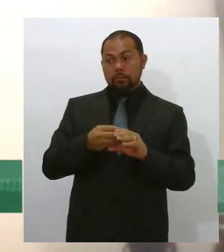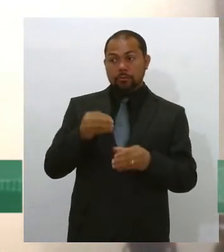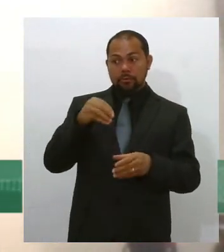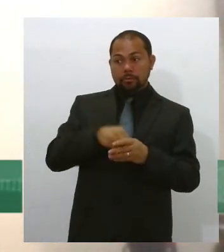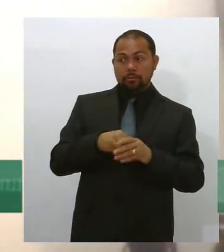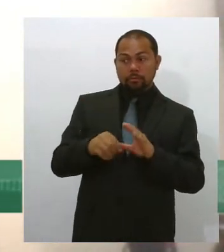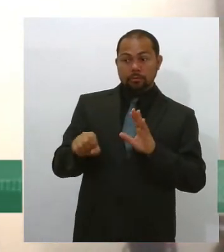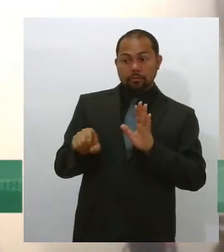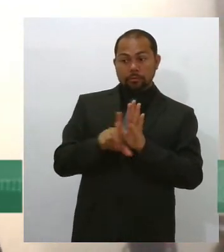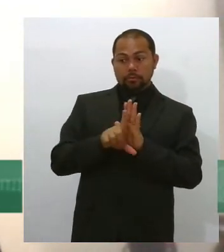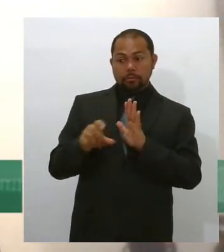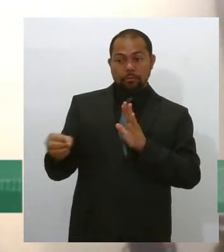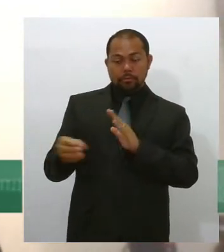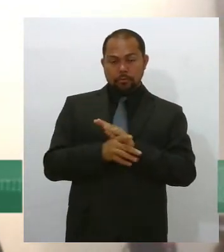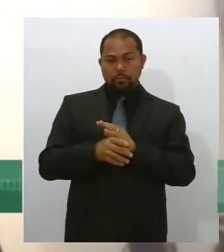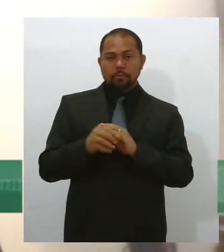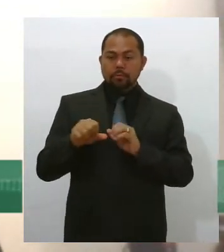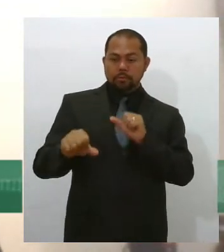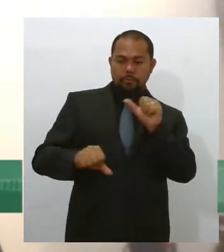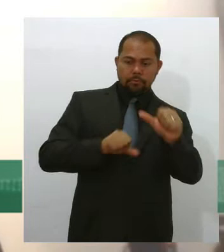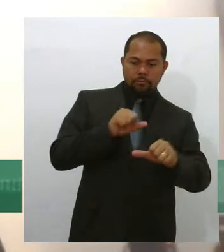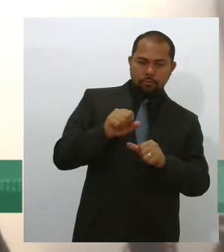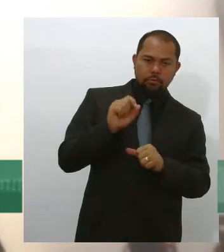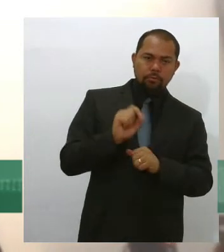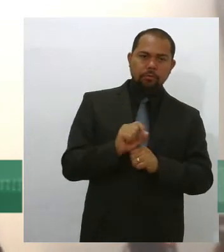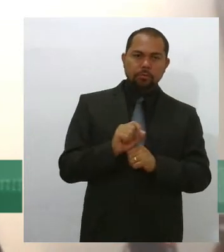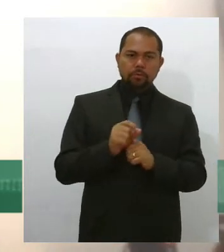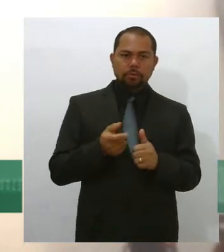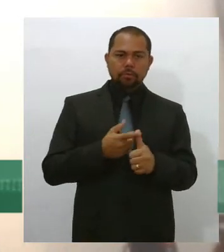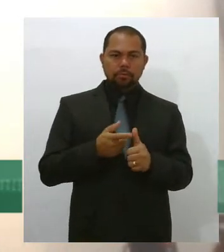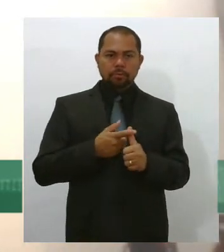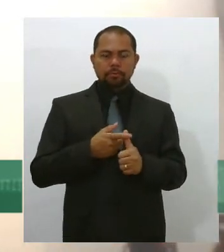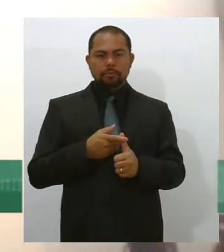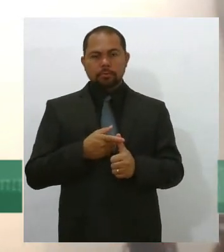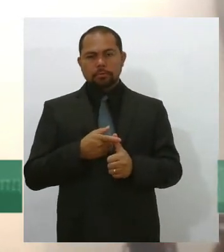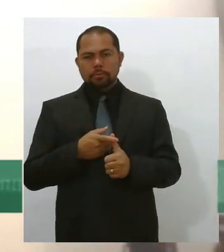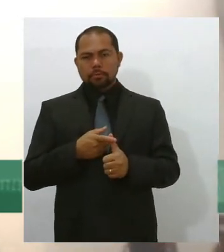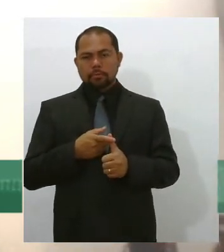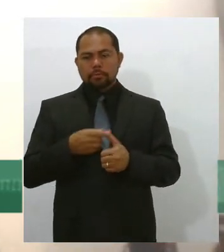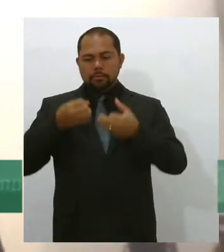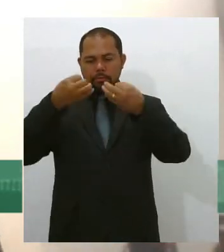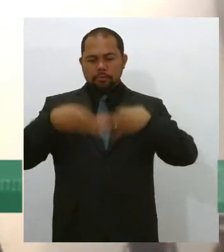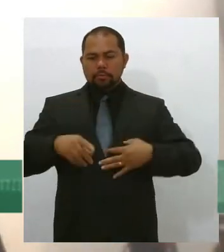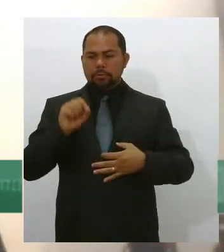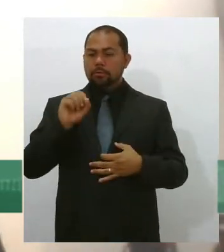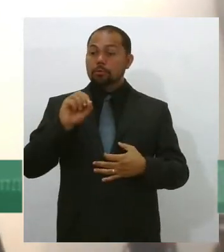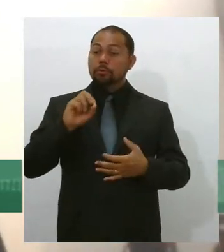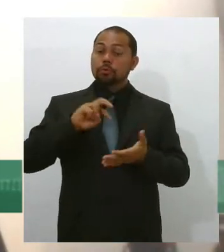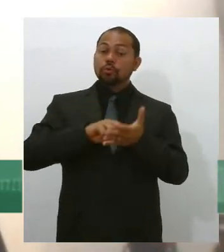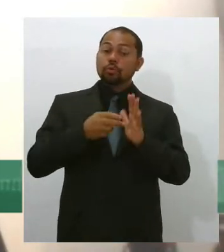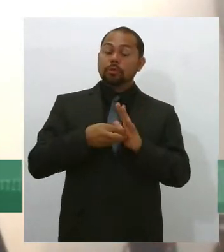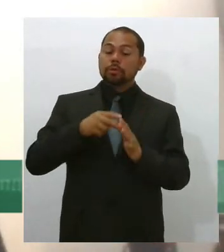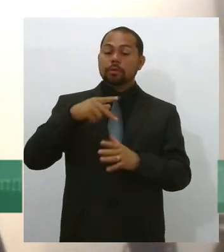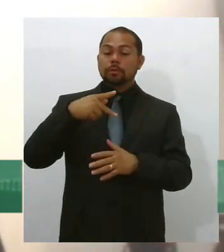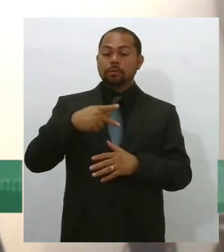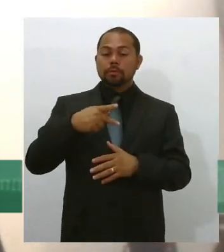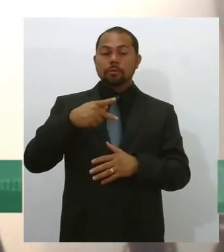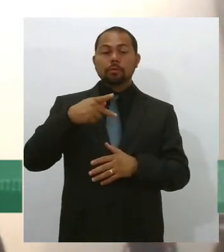Ela traz uma inovação é a primeira delas é que ela explica o que que a publicidade publicidade